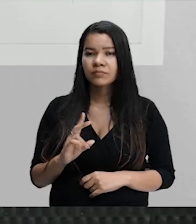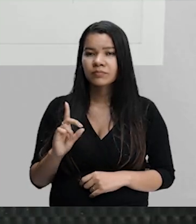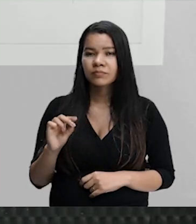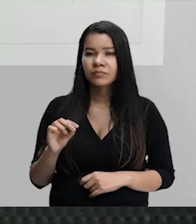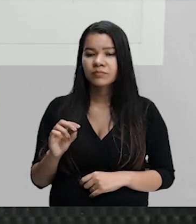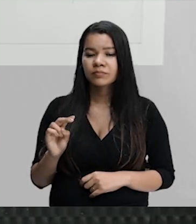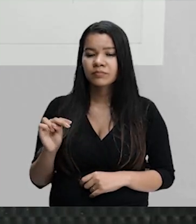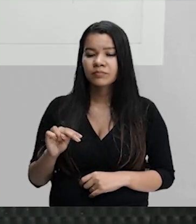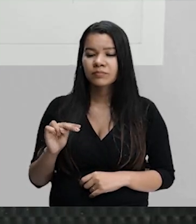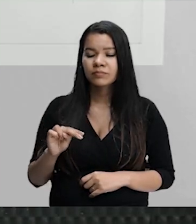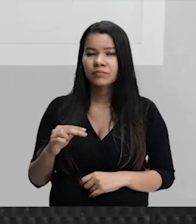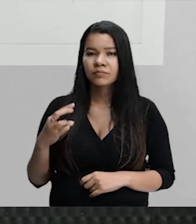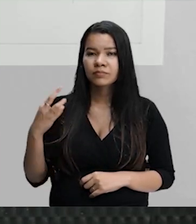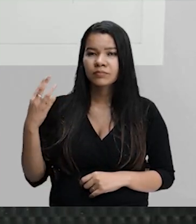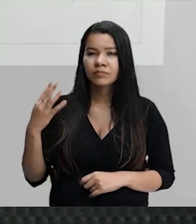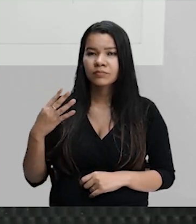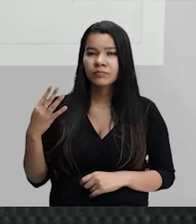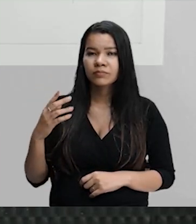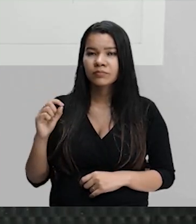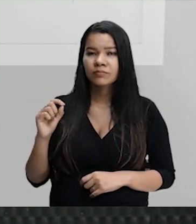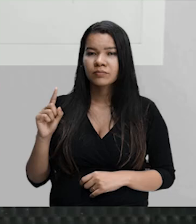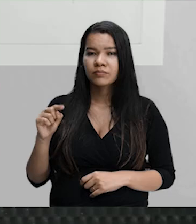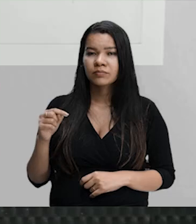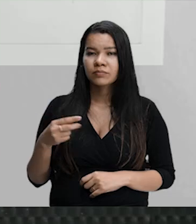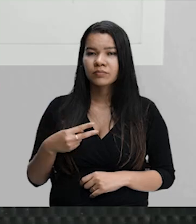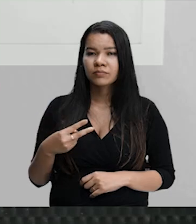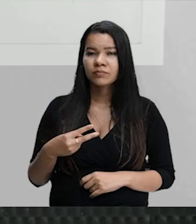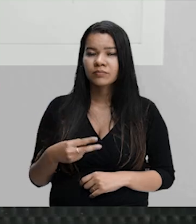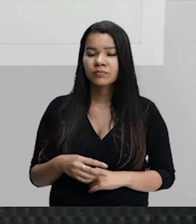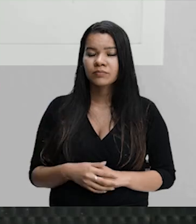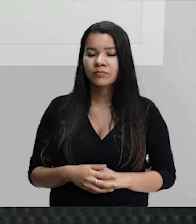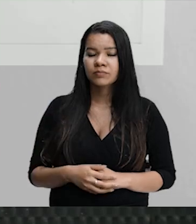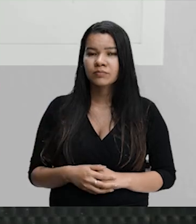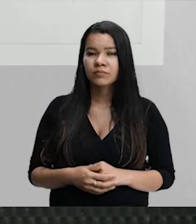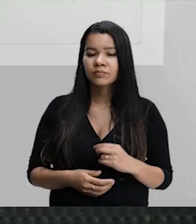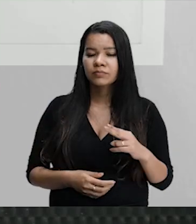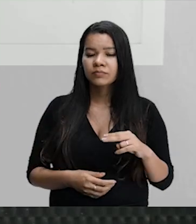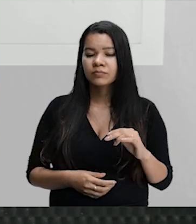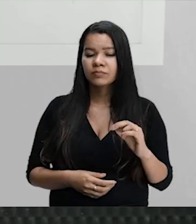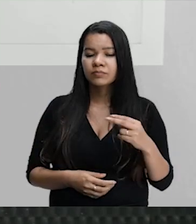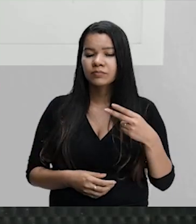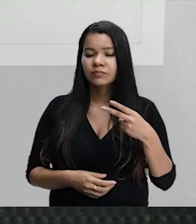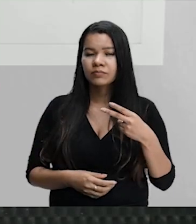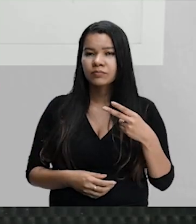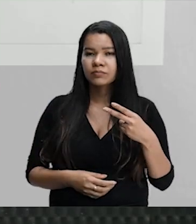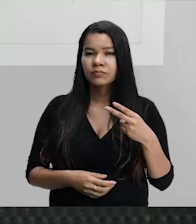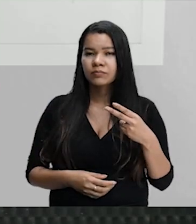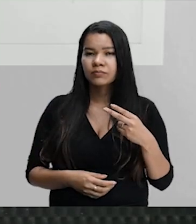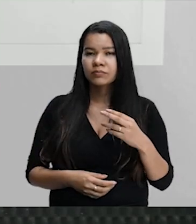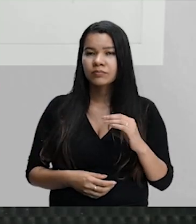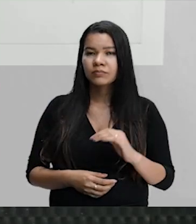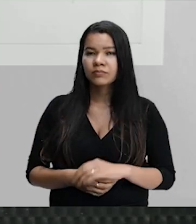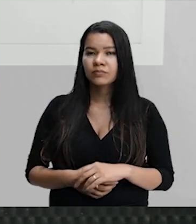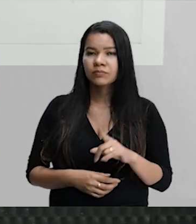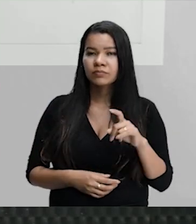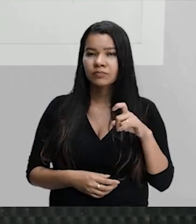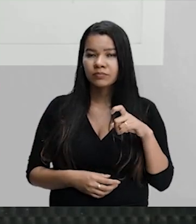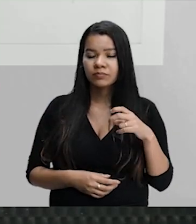N sobre 4, né, que vai ser 2, né, N sobre 2 elevado a x. Então, vai ser N sobre 4.